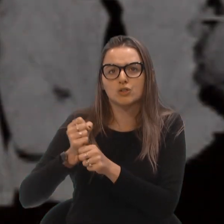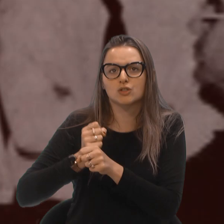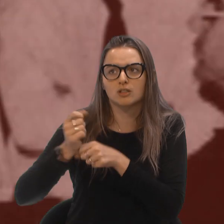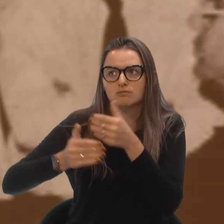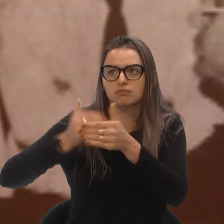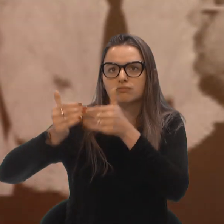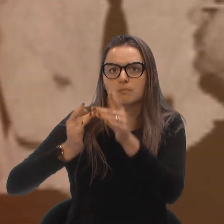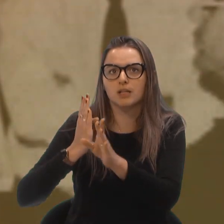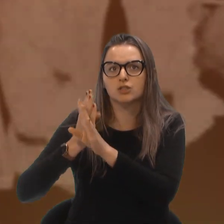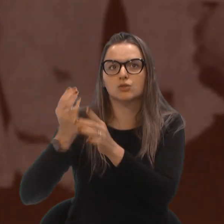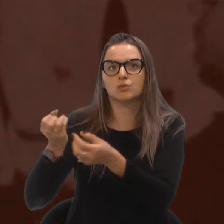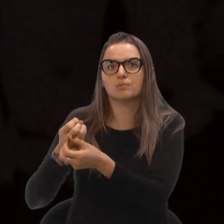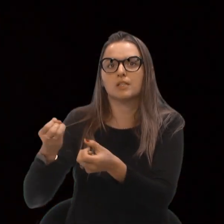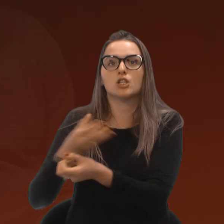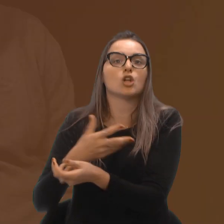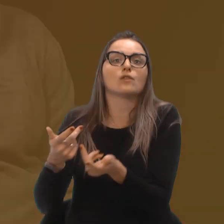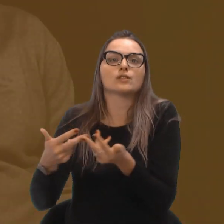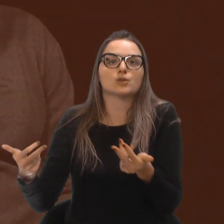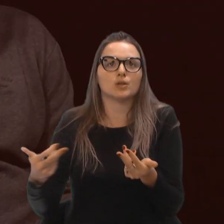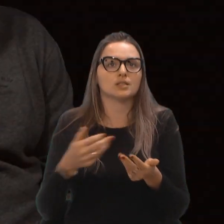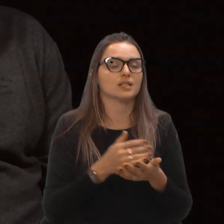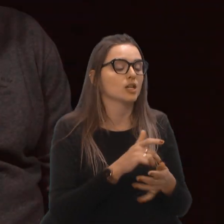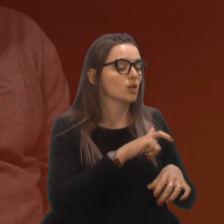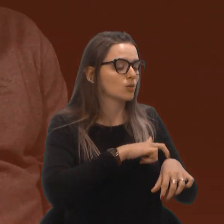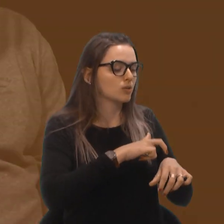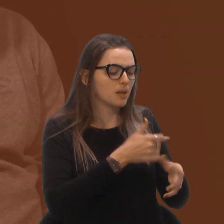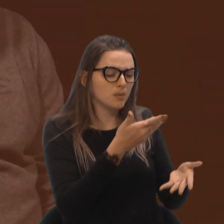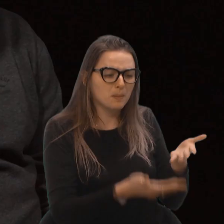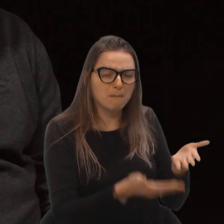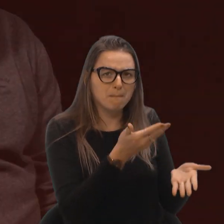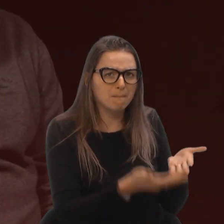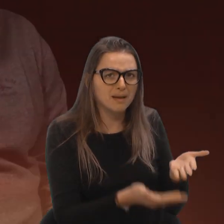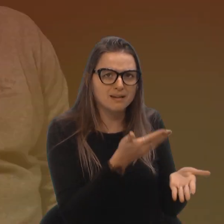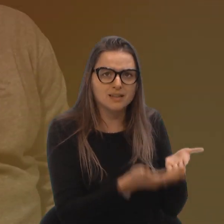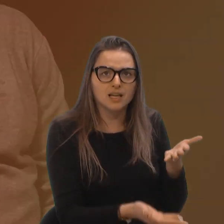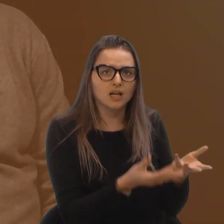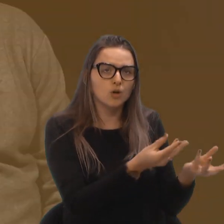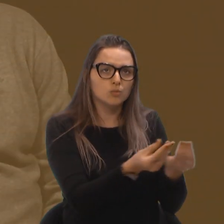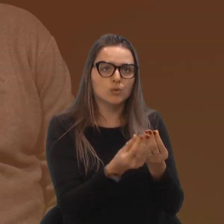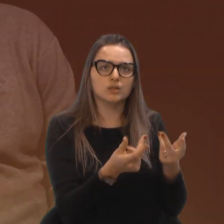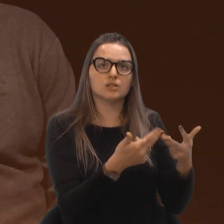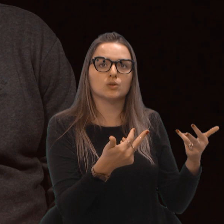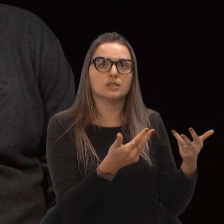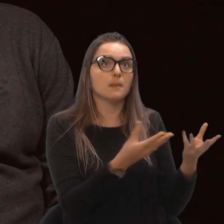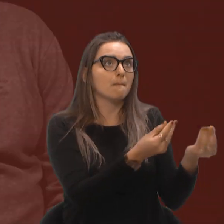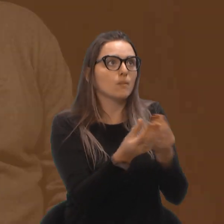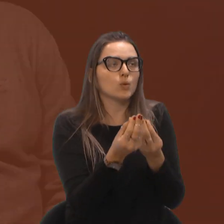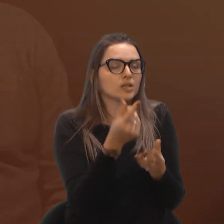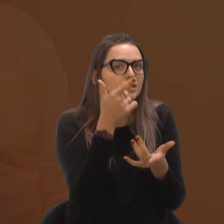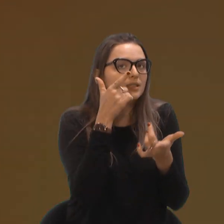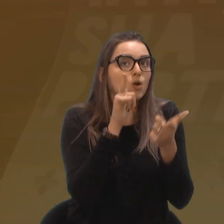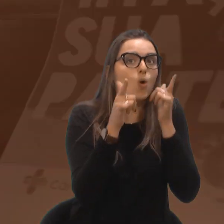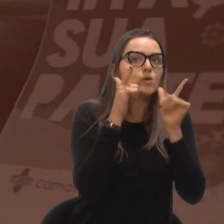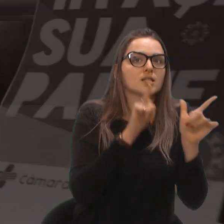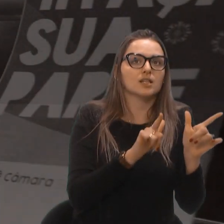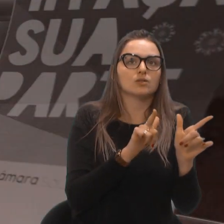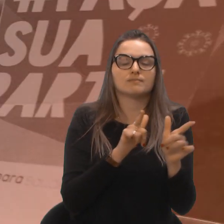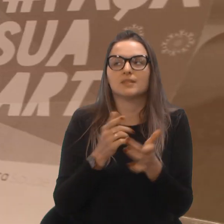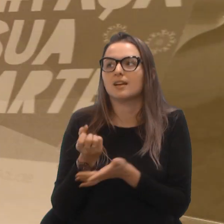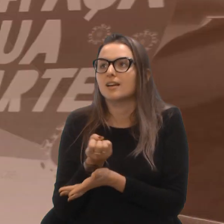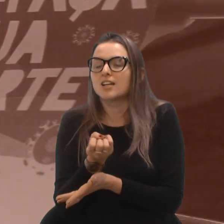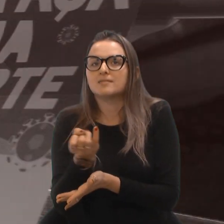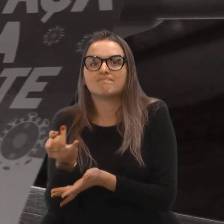para o levantamento das possibilidades. Na mesma medida em que se perdeu muito nessa ocasião, muito se ganhou.